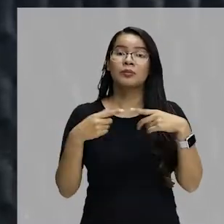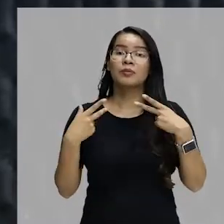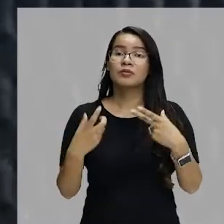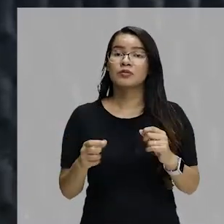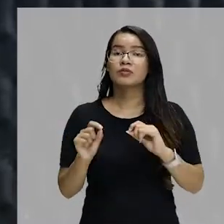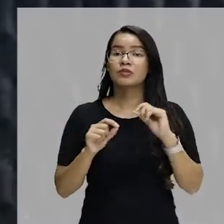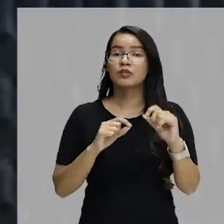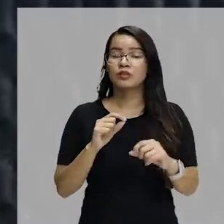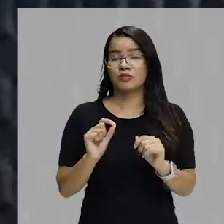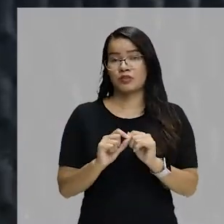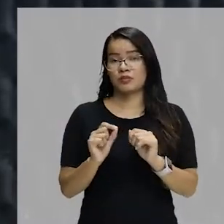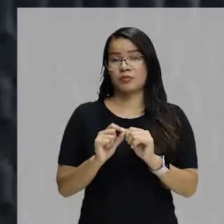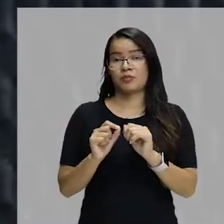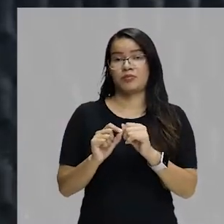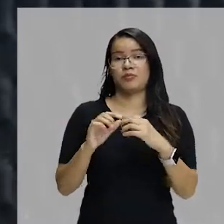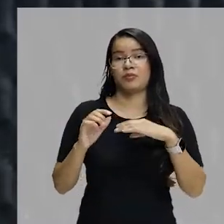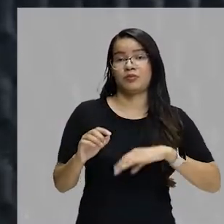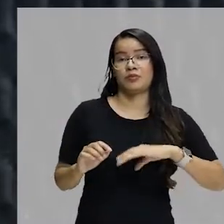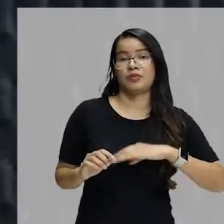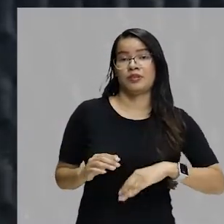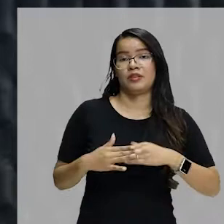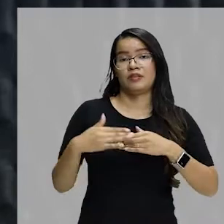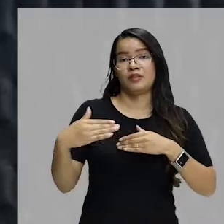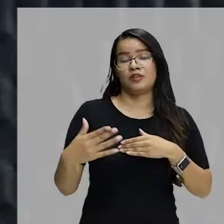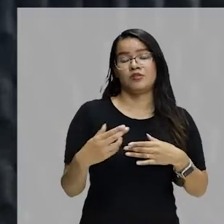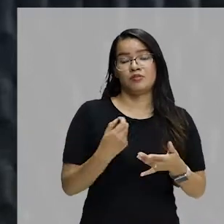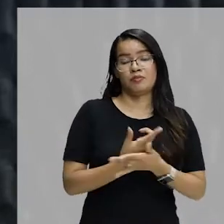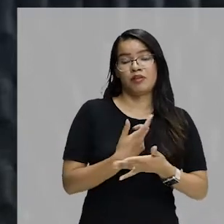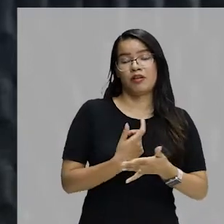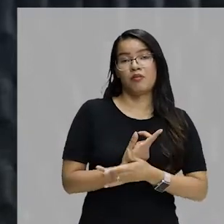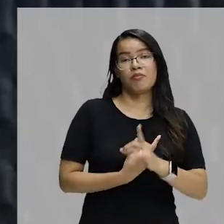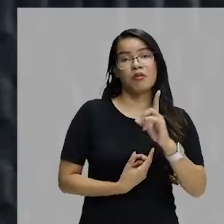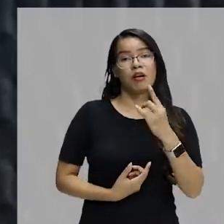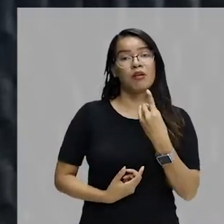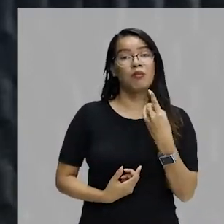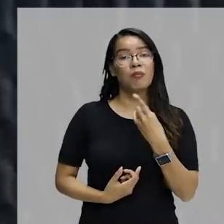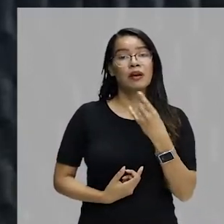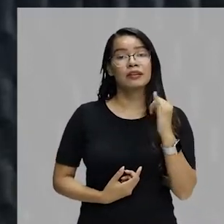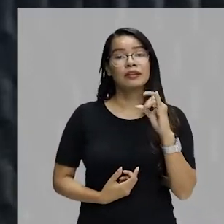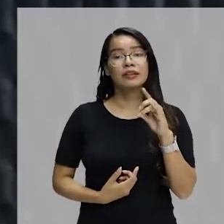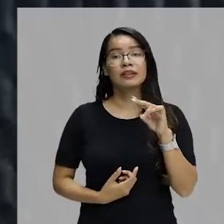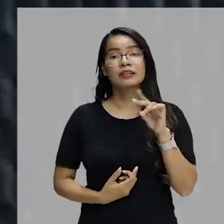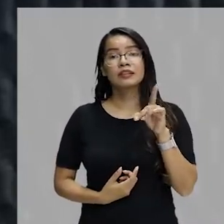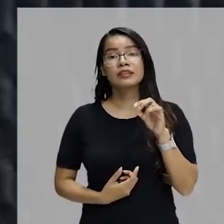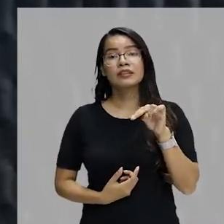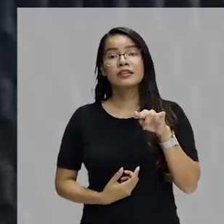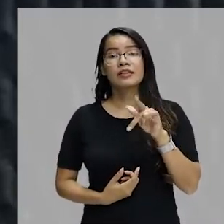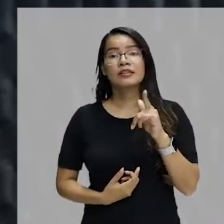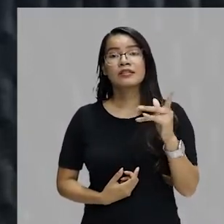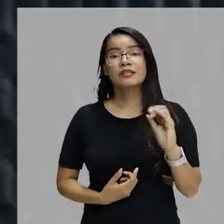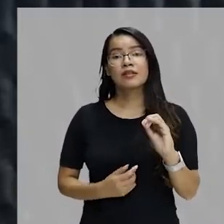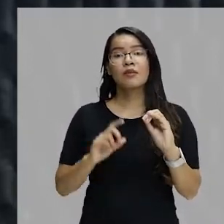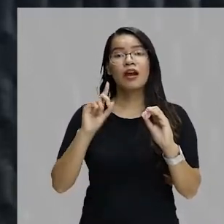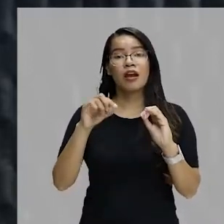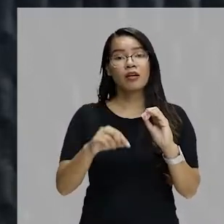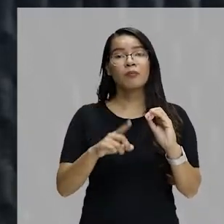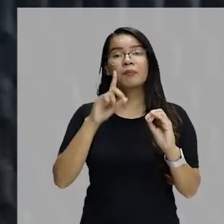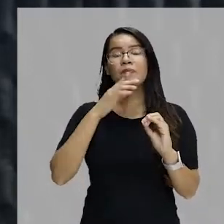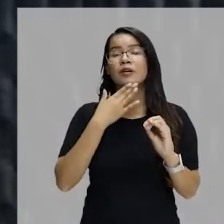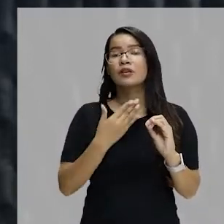Portugal, através do pagamento de uma indenização. Essa vai ser uma das principais exigências que